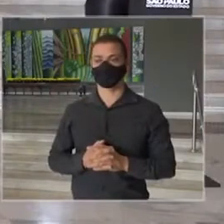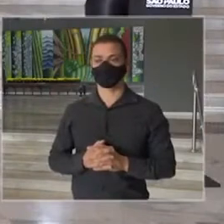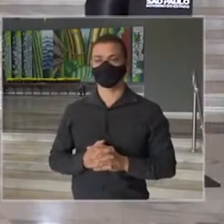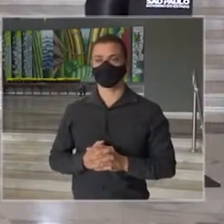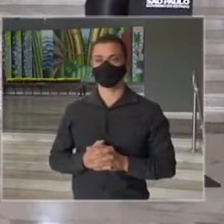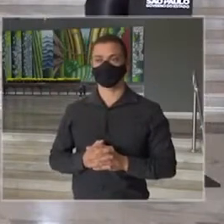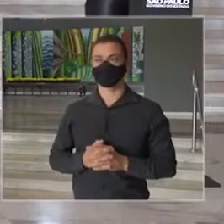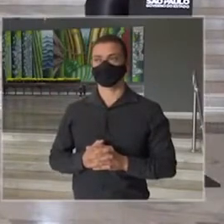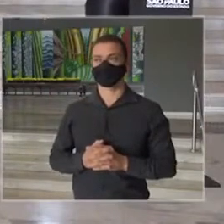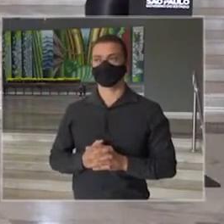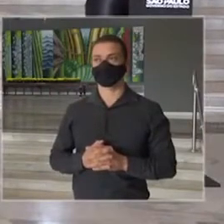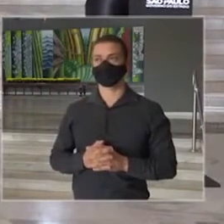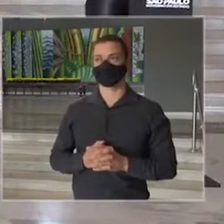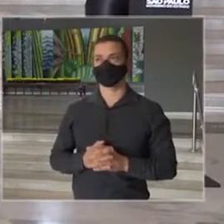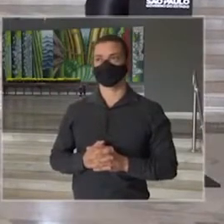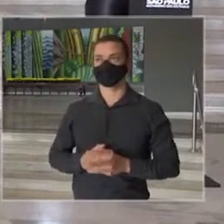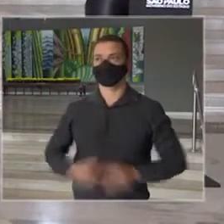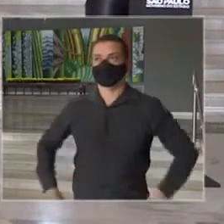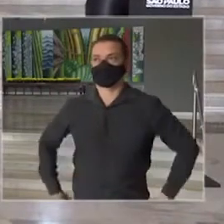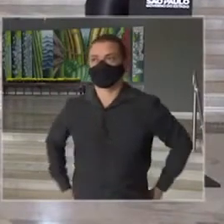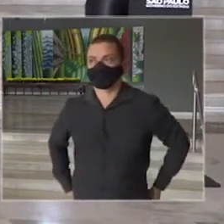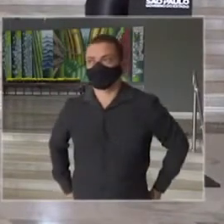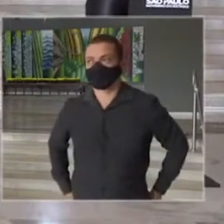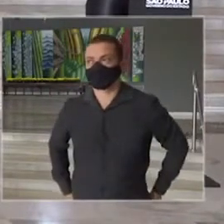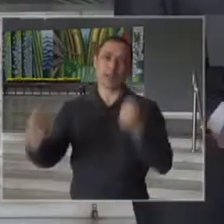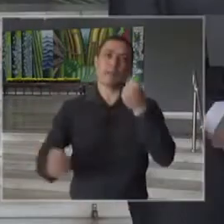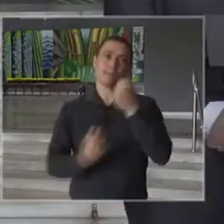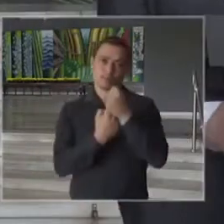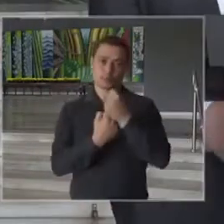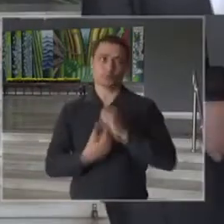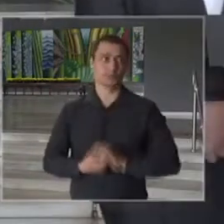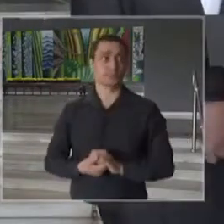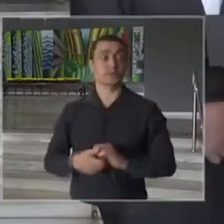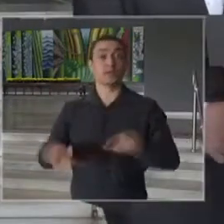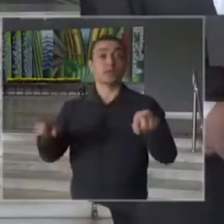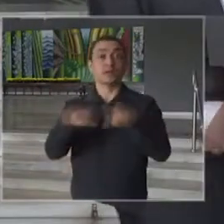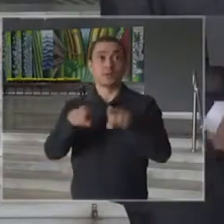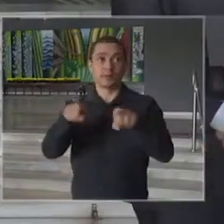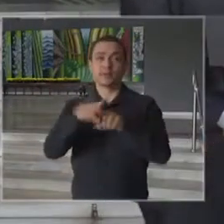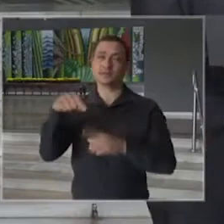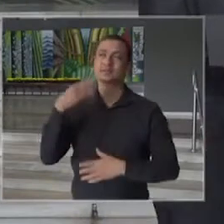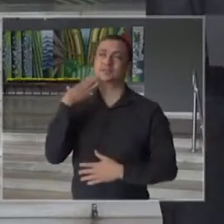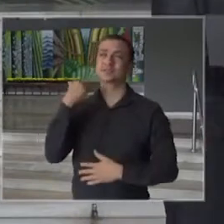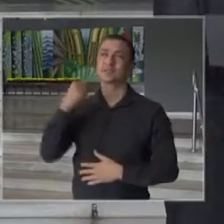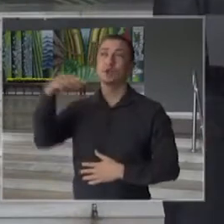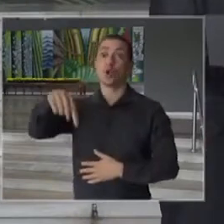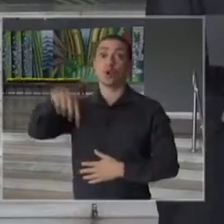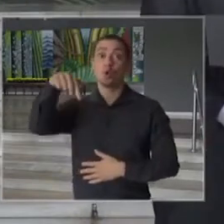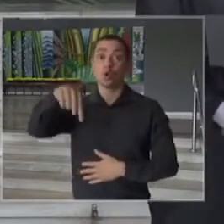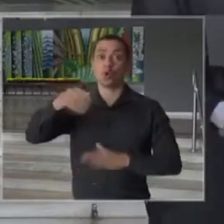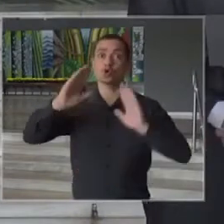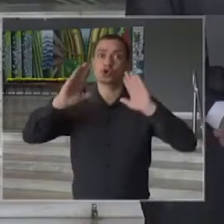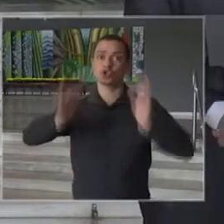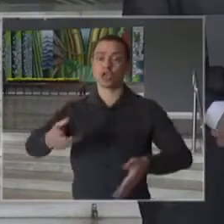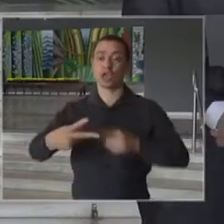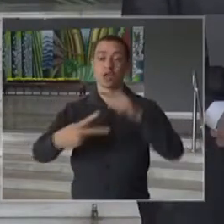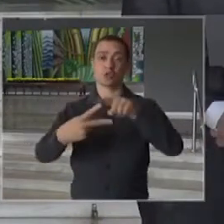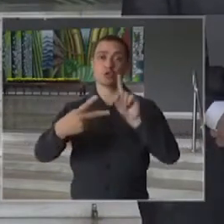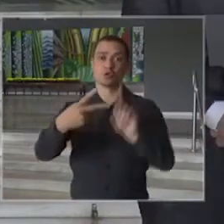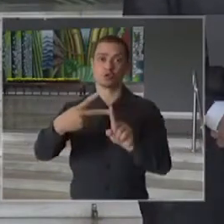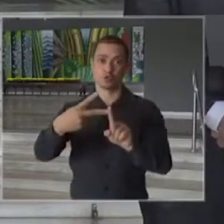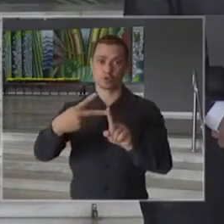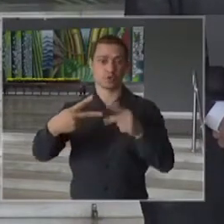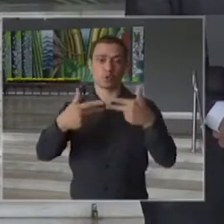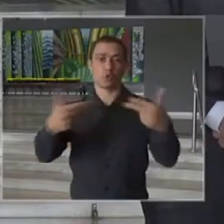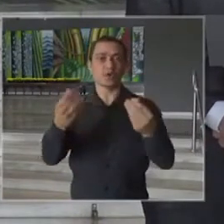ontem em todo o Estado e vai vigorar até o dia 30 de abril. Nós sabemos que hoje nós temos dois instrumentos para